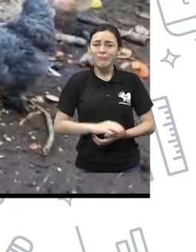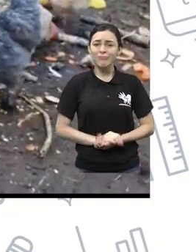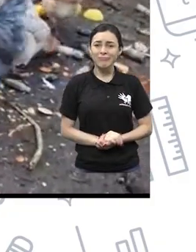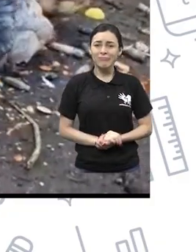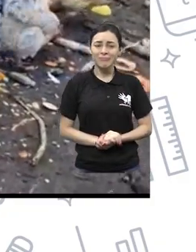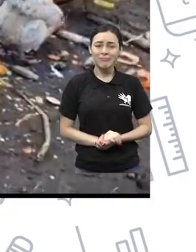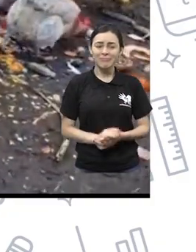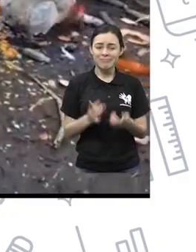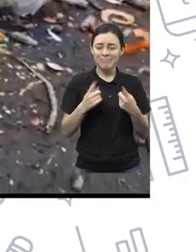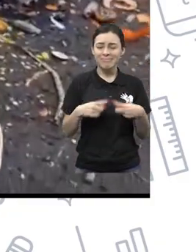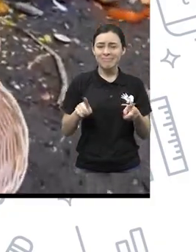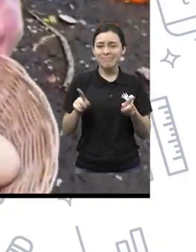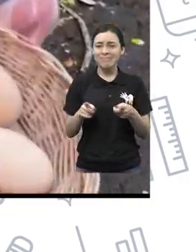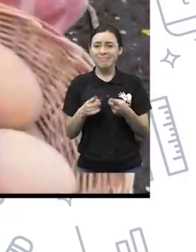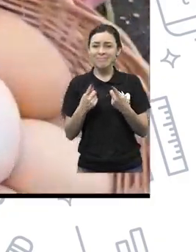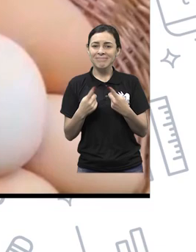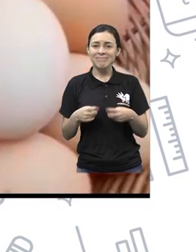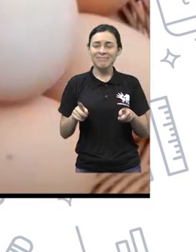marronzinho.